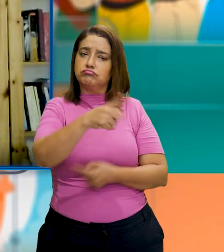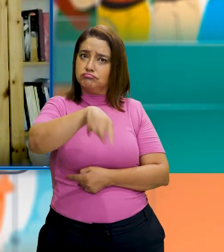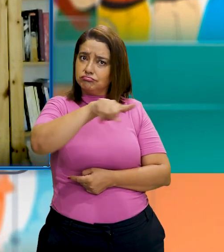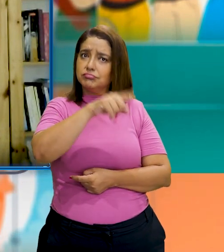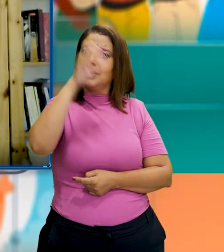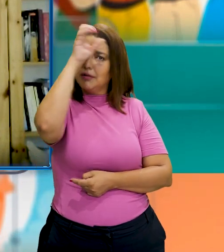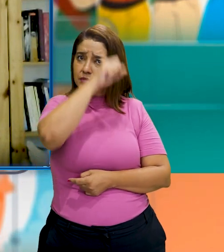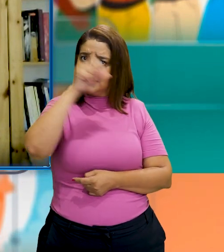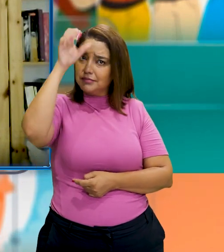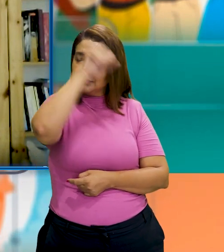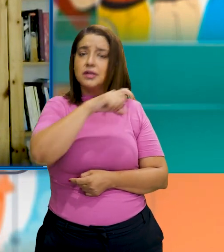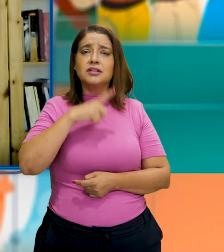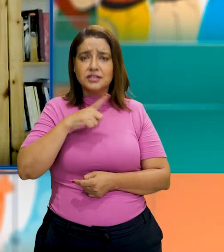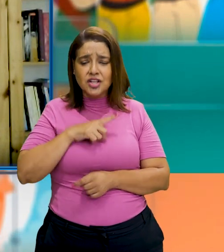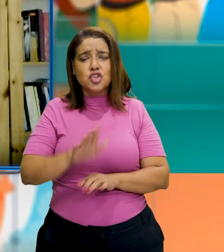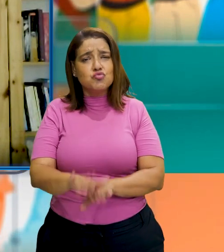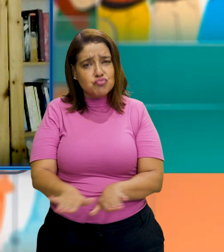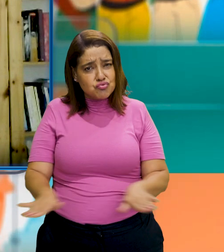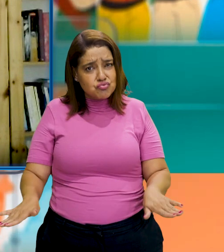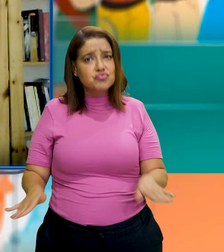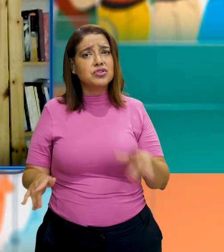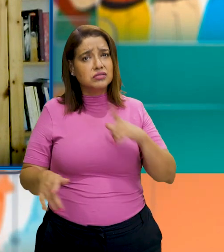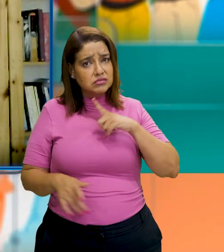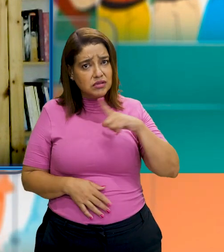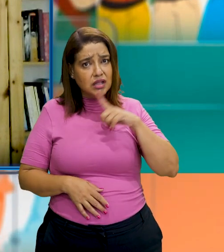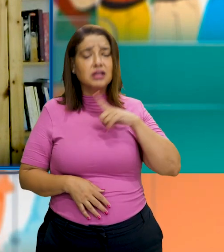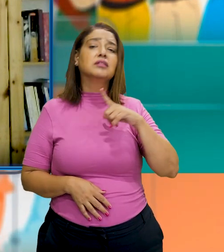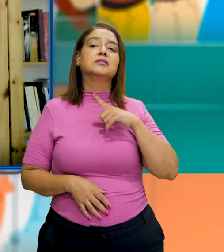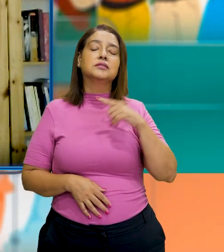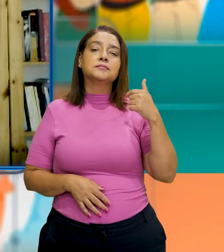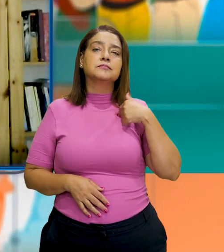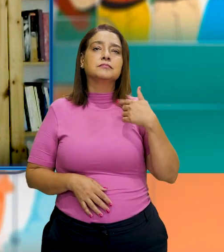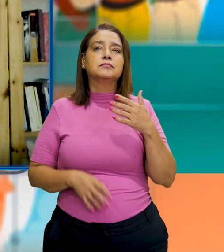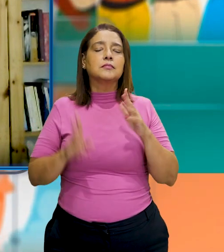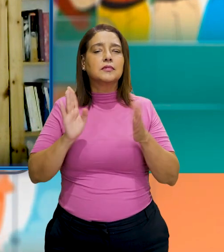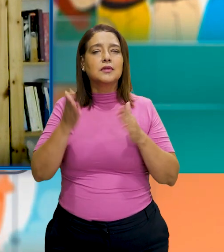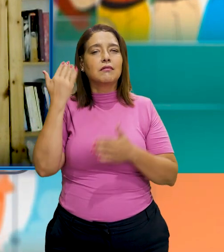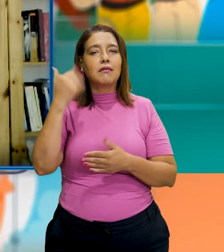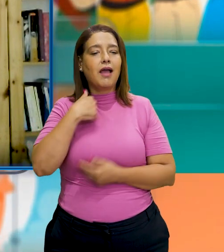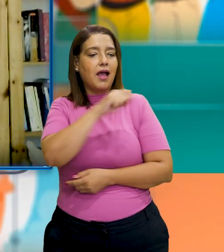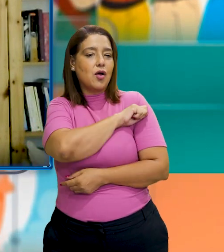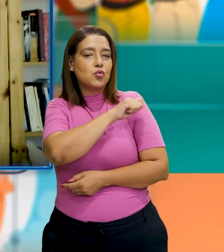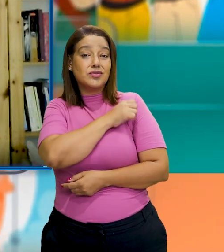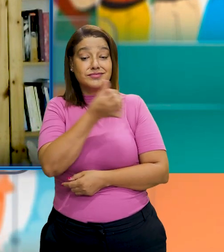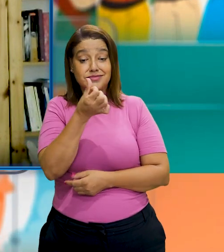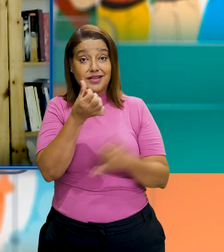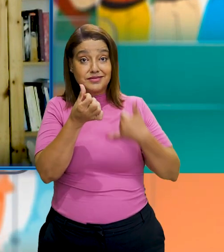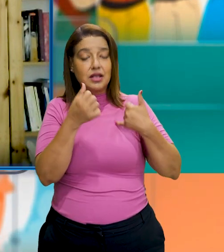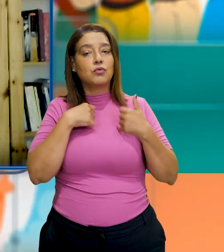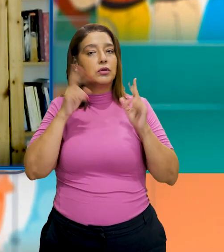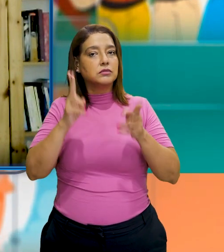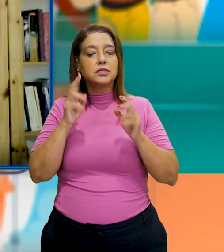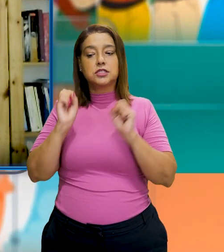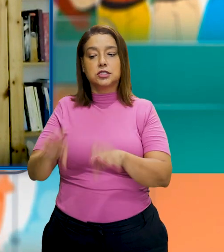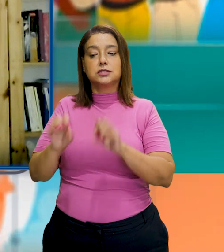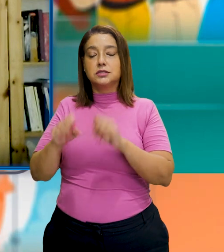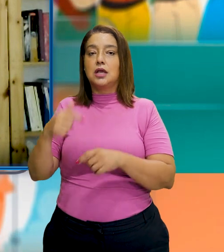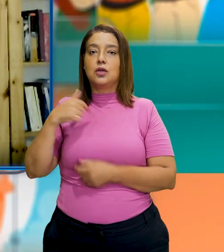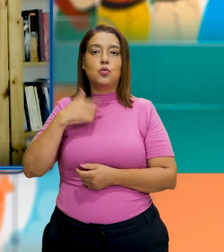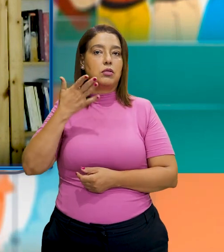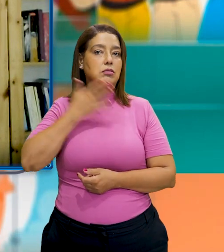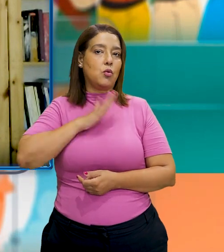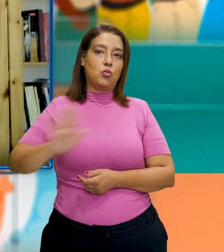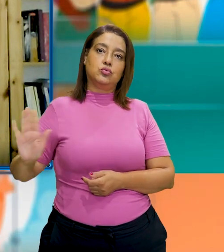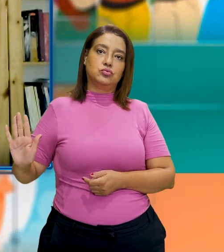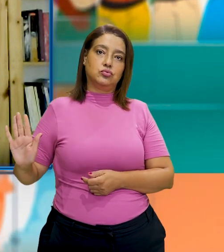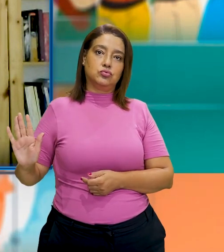muito. Inclusive com crianças bem pequenas. Quando eu trabalhava com criança de 6 anos, a primeira coisa que eu ensinava para eles eu